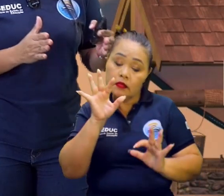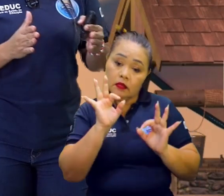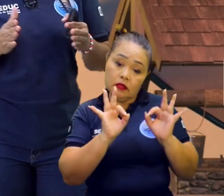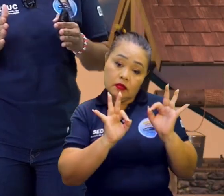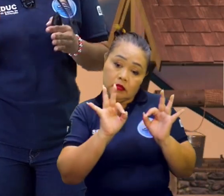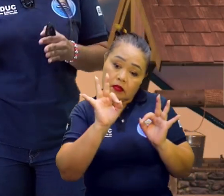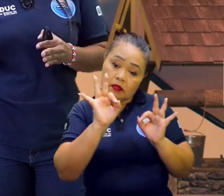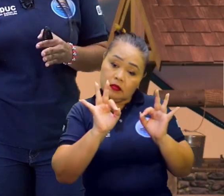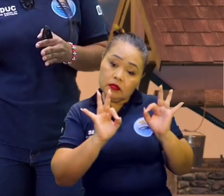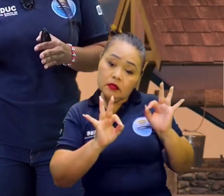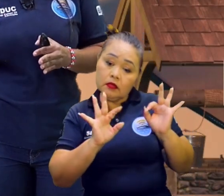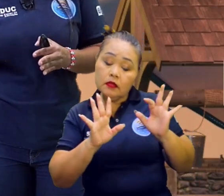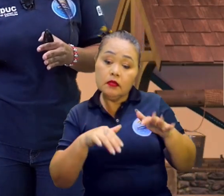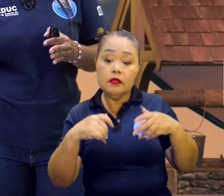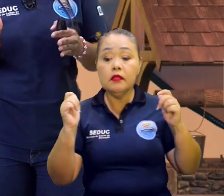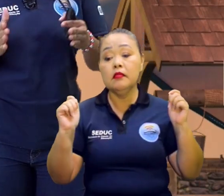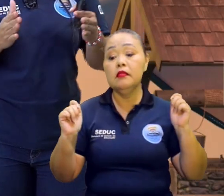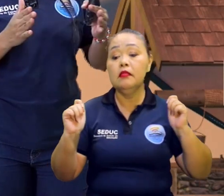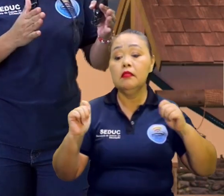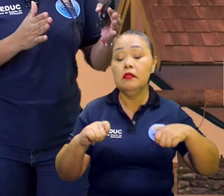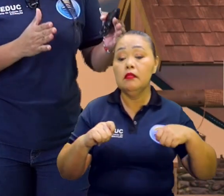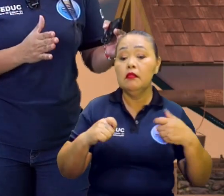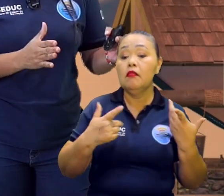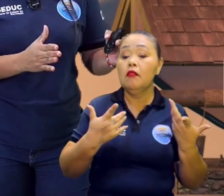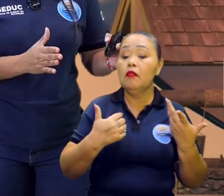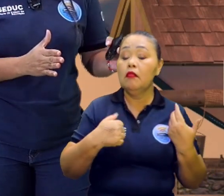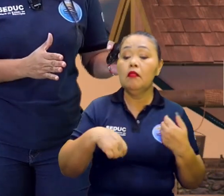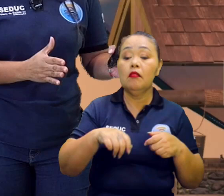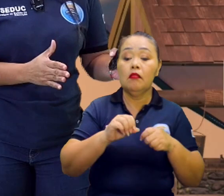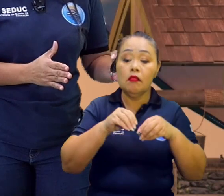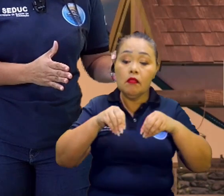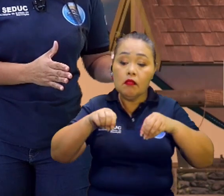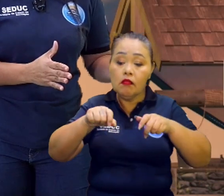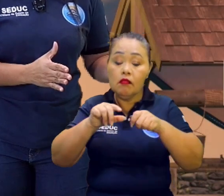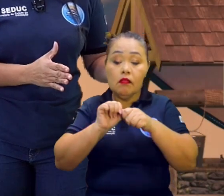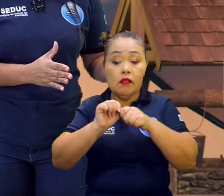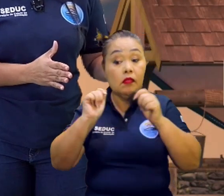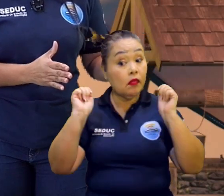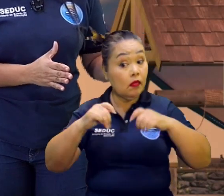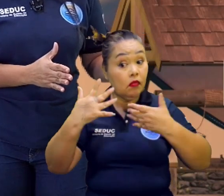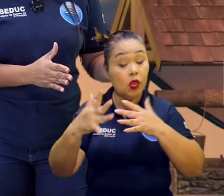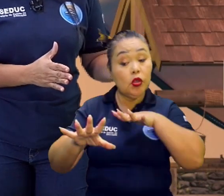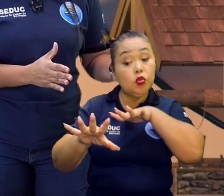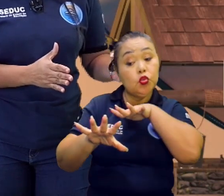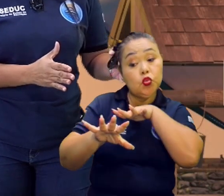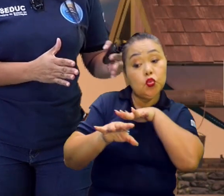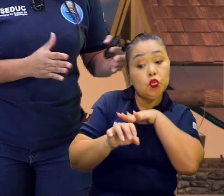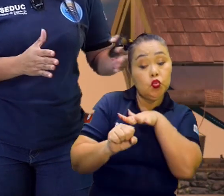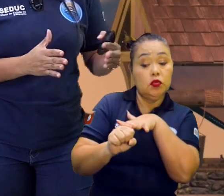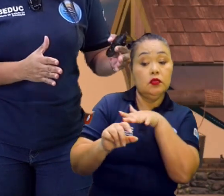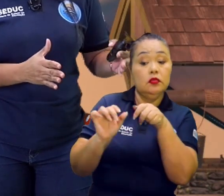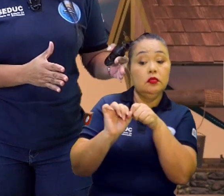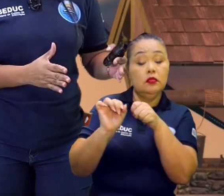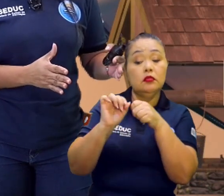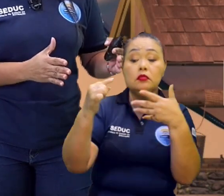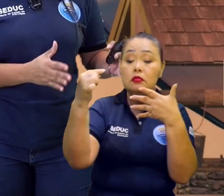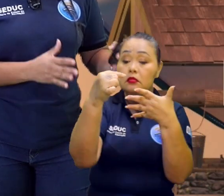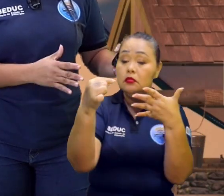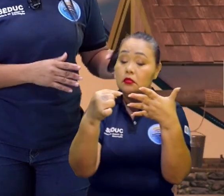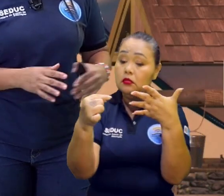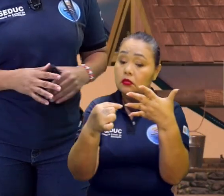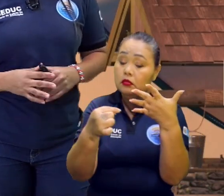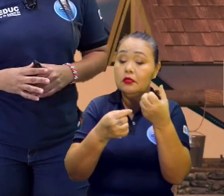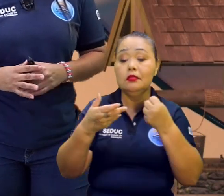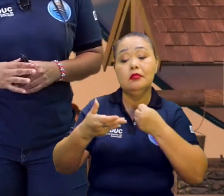essa capacidade do solo, a capacidade de absorção desses elementos básicos aí para